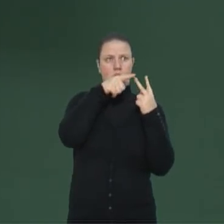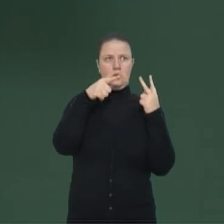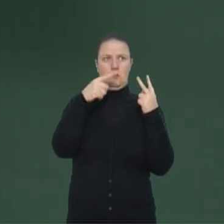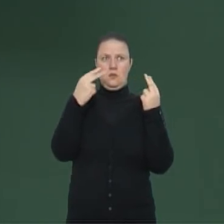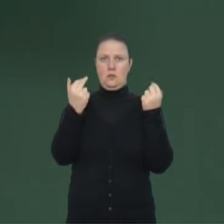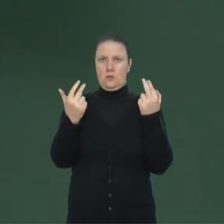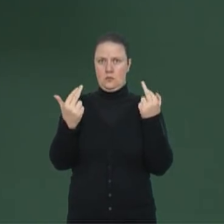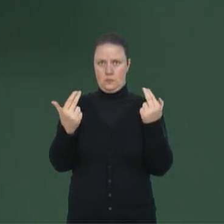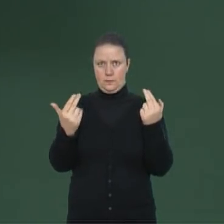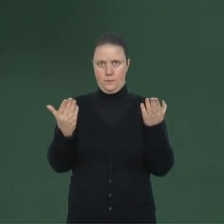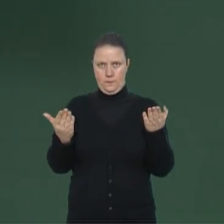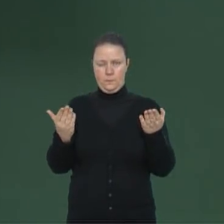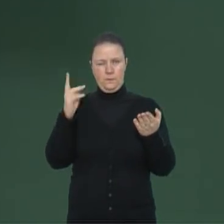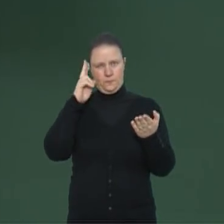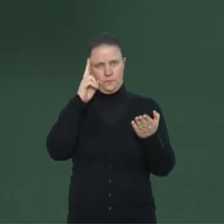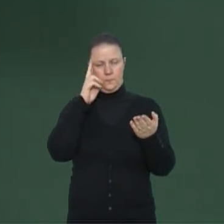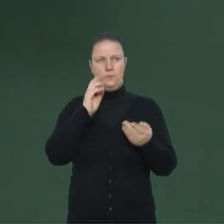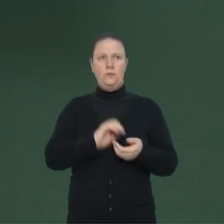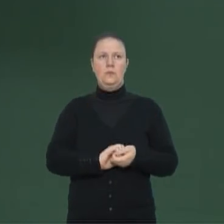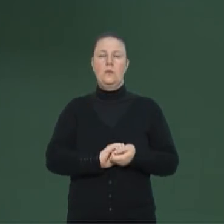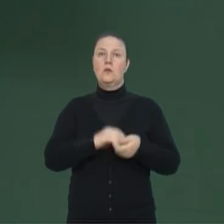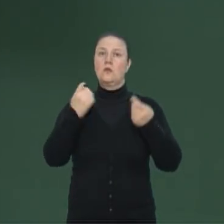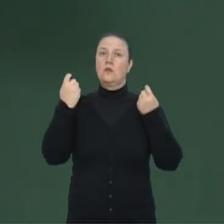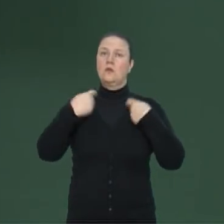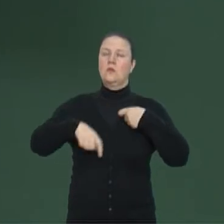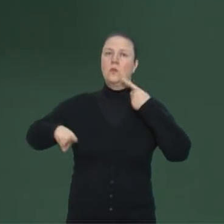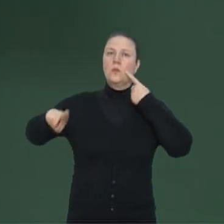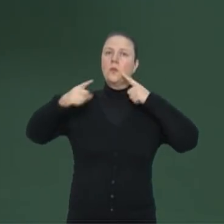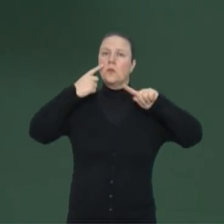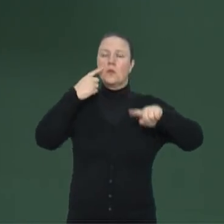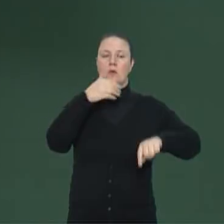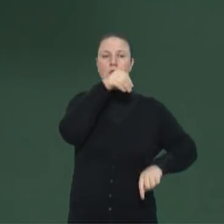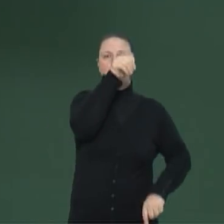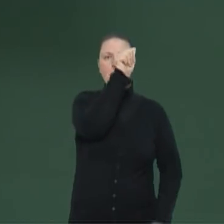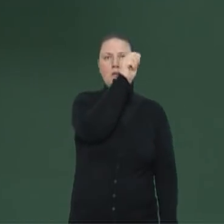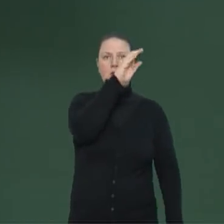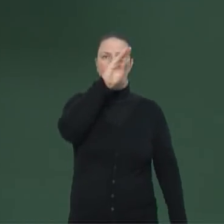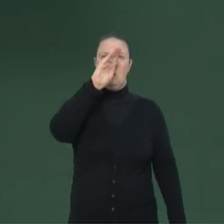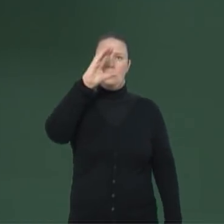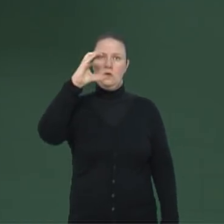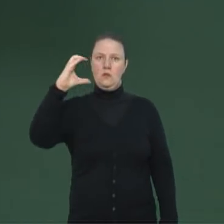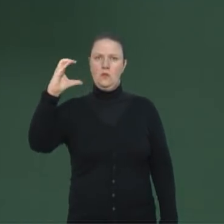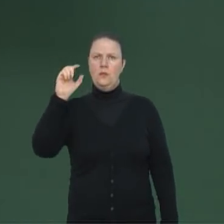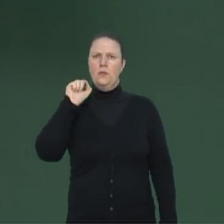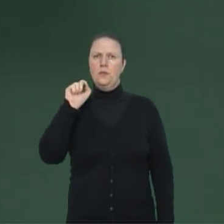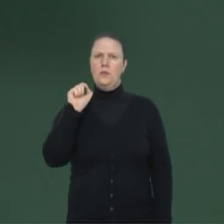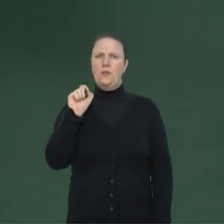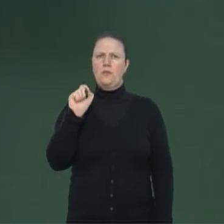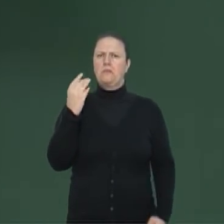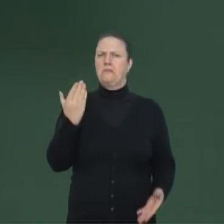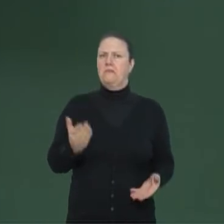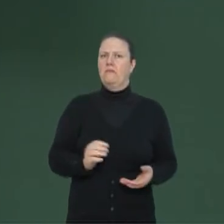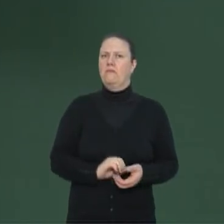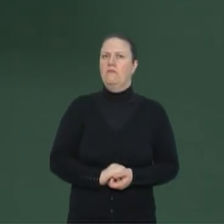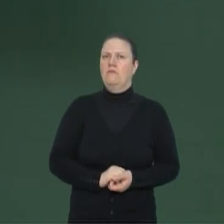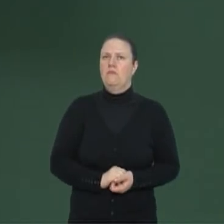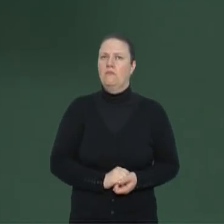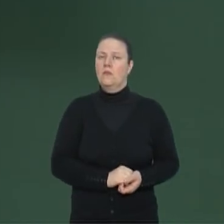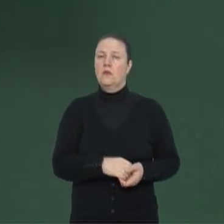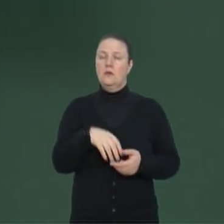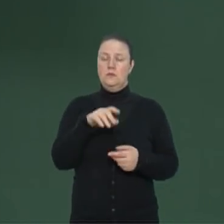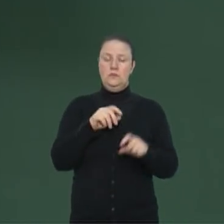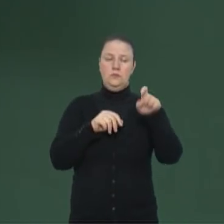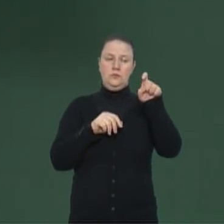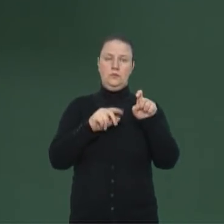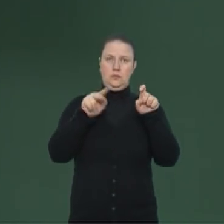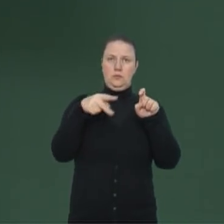Beleza? Mas eu preciso, né, descobrir quem é o ABC dessa equação aqui, ou seja, quais são os coeficientes. O coeficiente do x ao